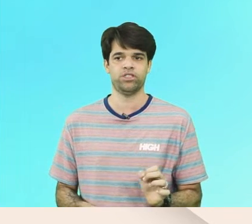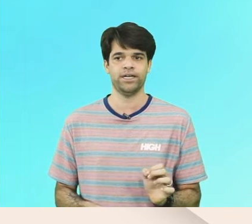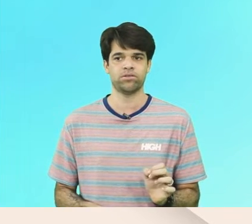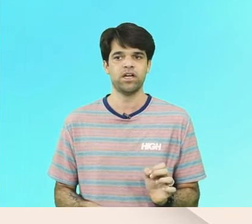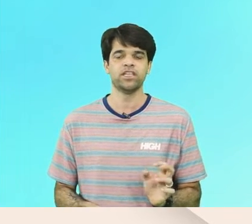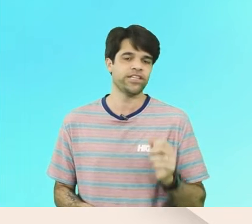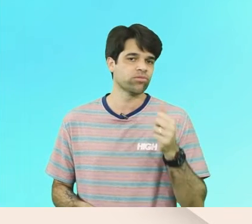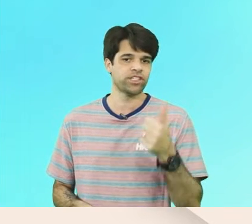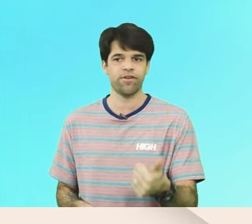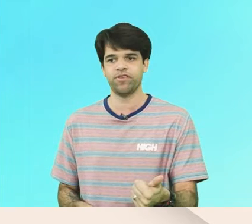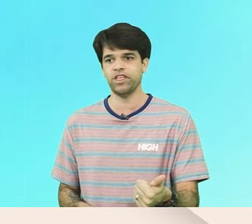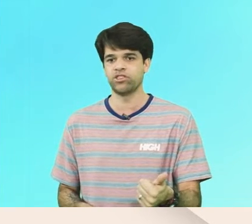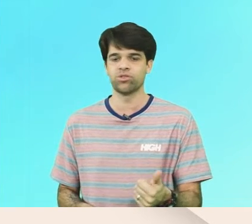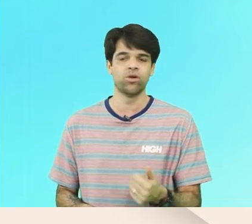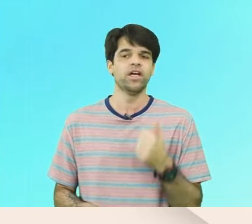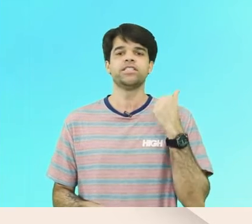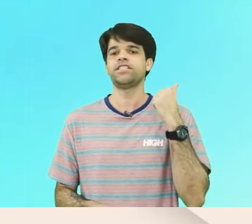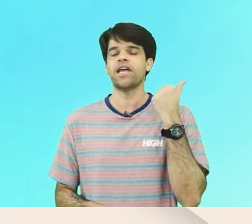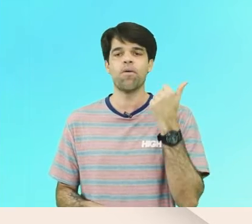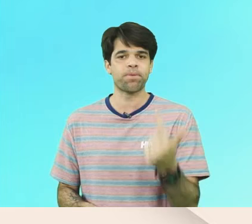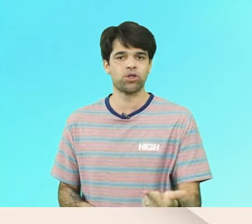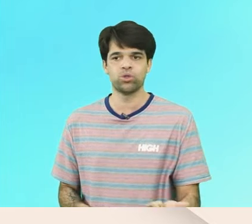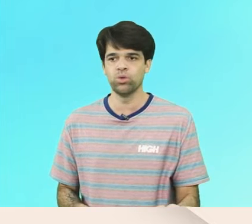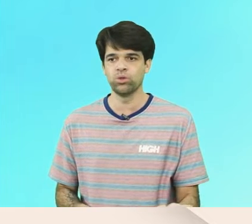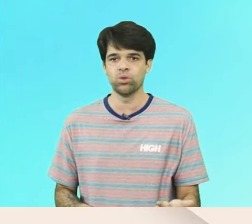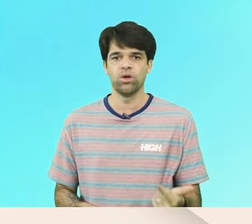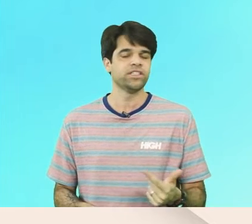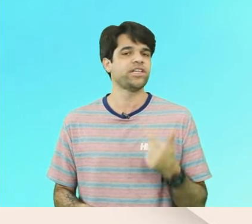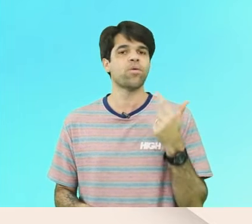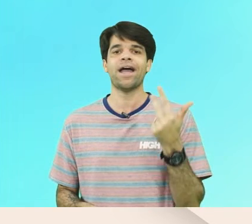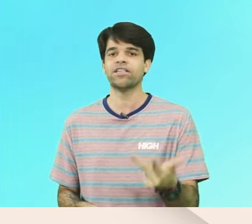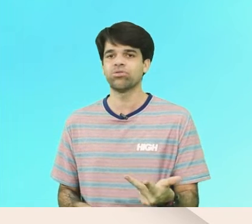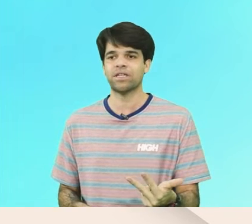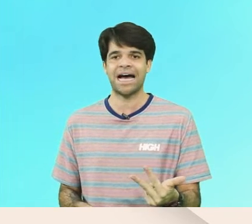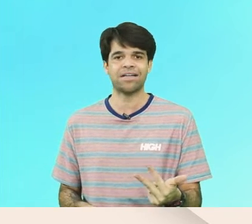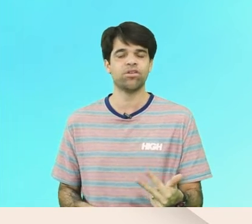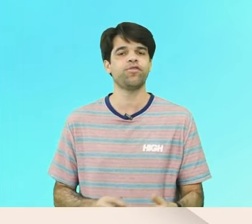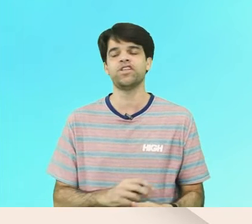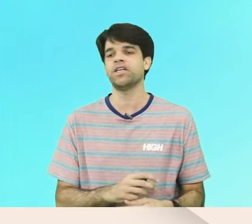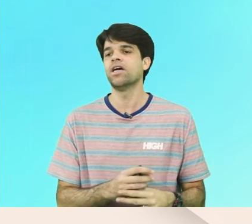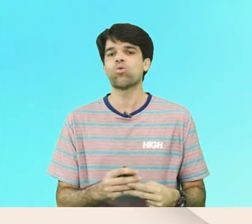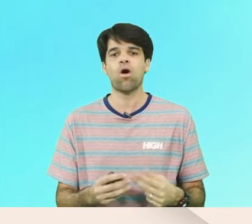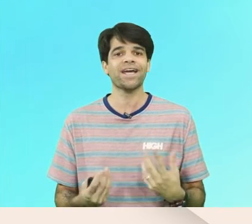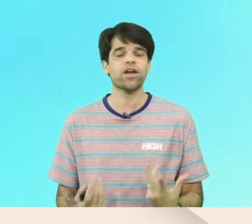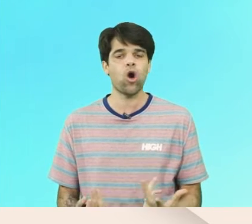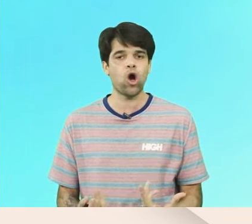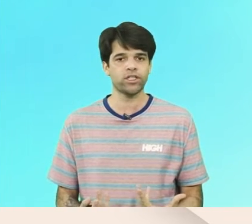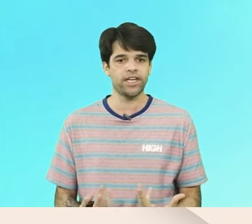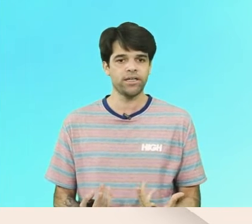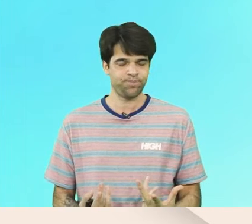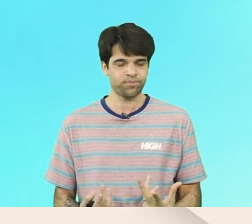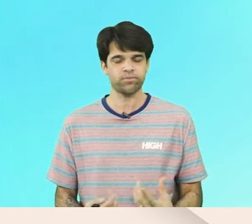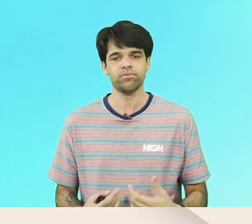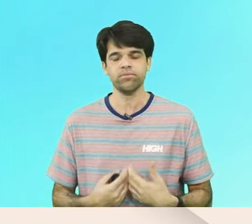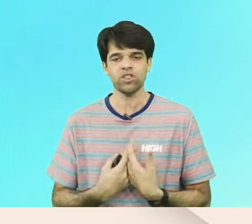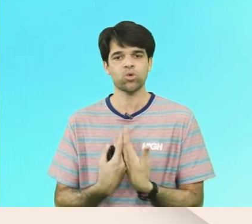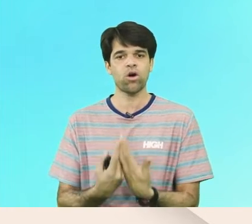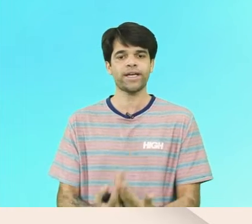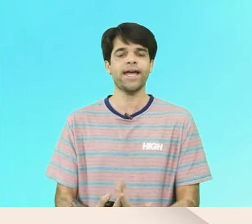centro do teu projeto. Se é um serviço, se é um produto, se é um resultado, enfim, qualquer